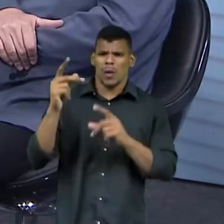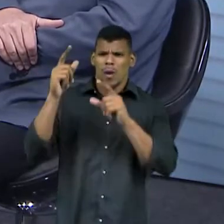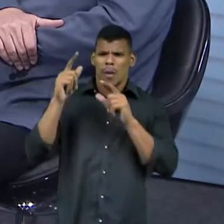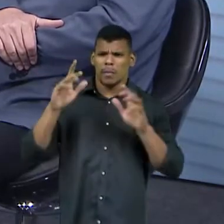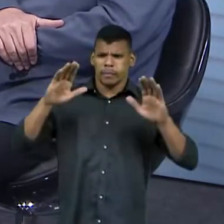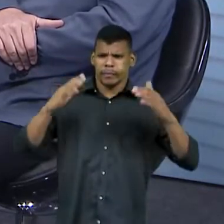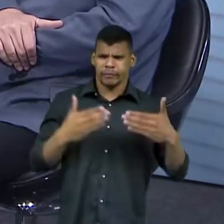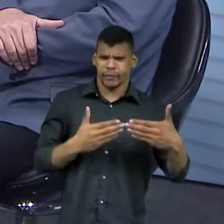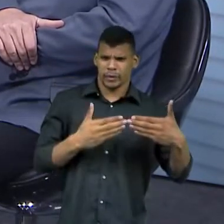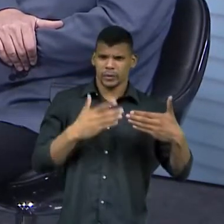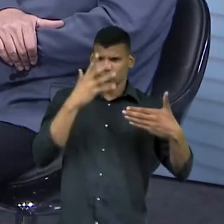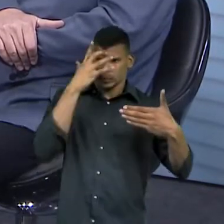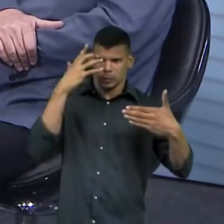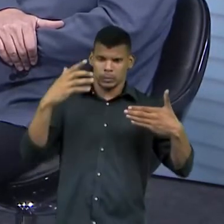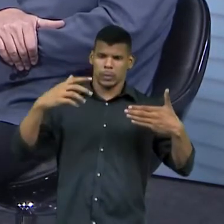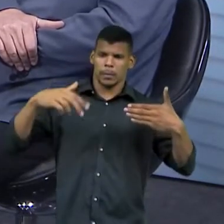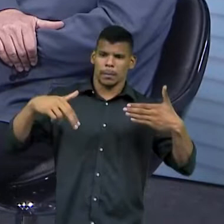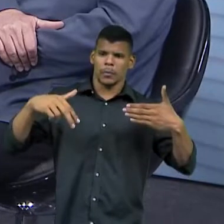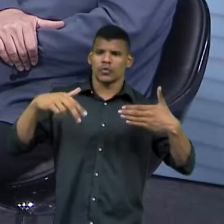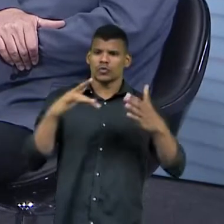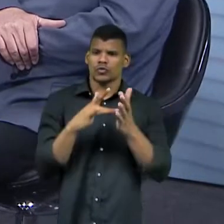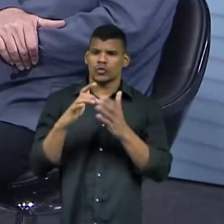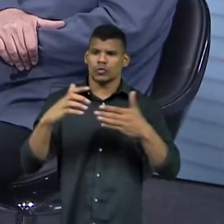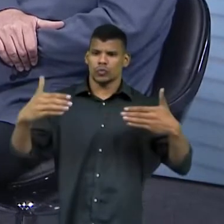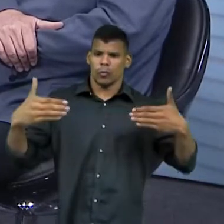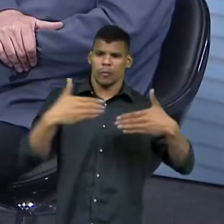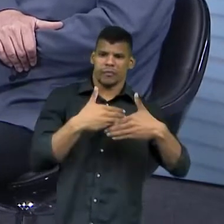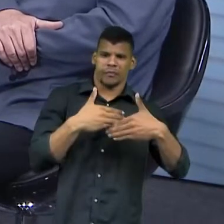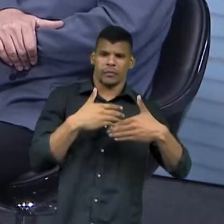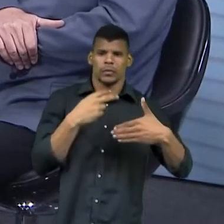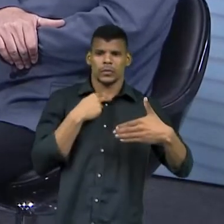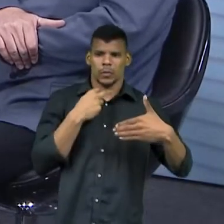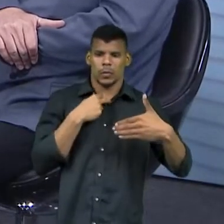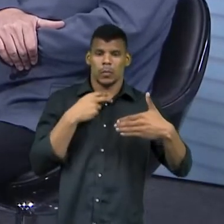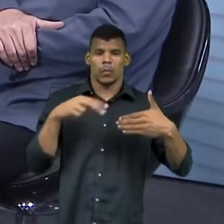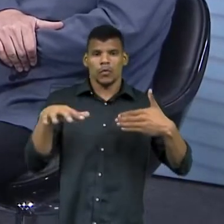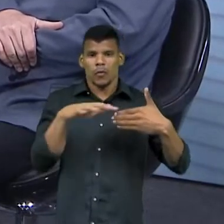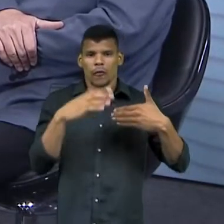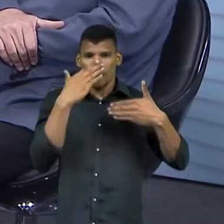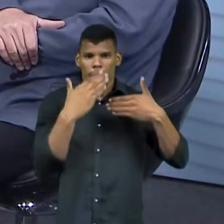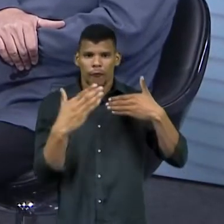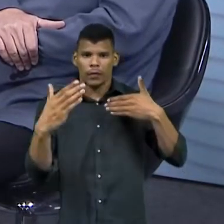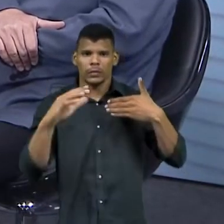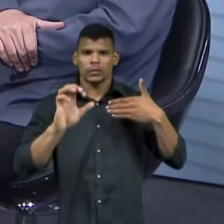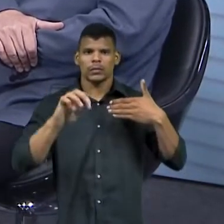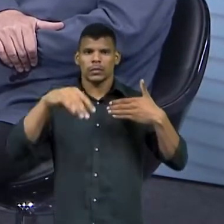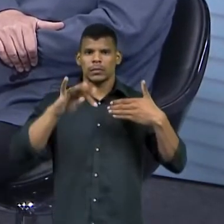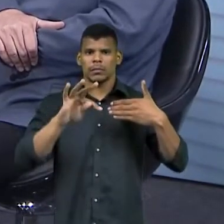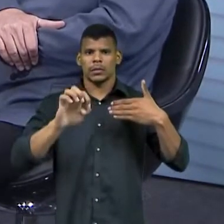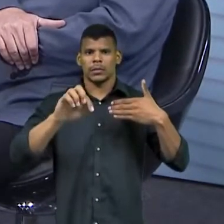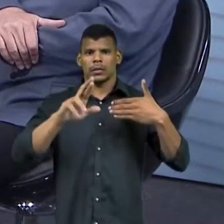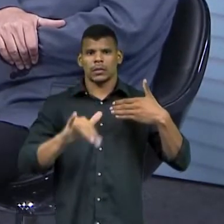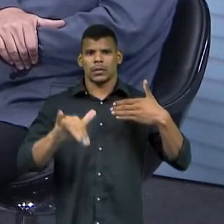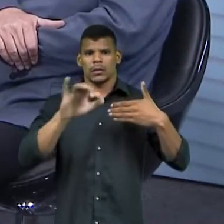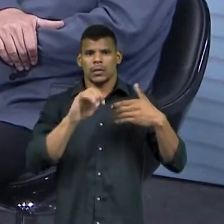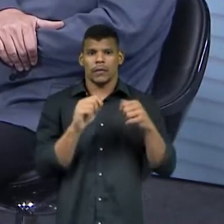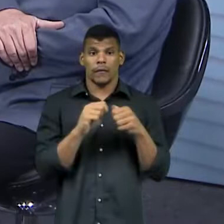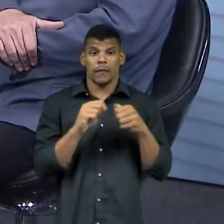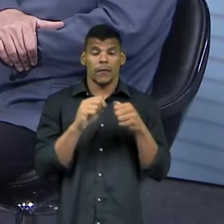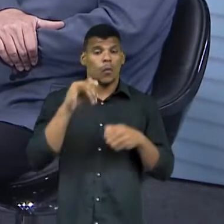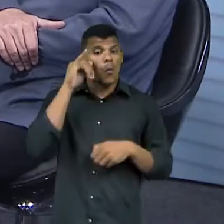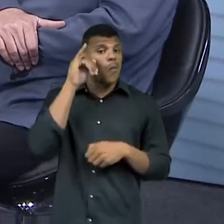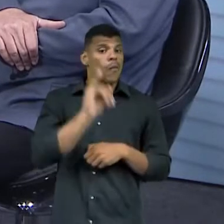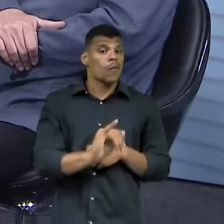para que o Messias não entrasse colocar um sepulcro na frente né um cemitério na frente porque judeu não não entro cemitério então fizeram tudo para poder